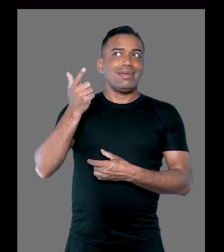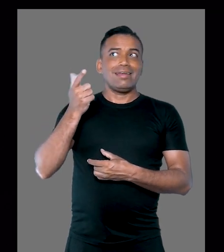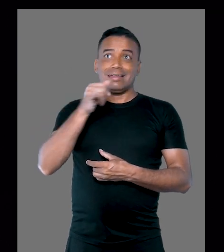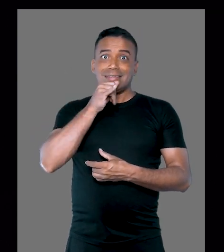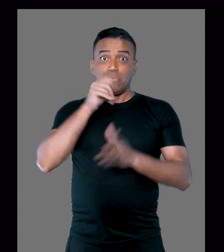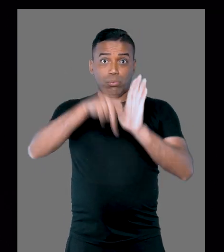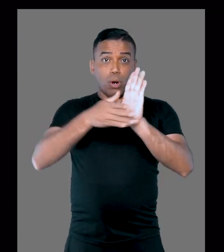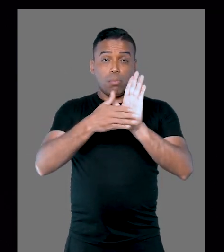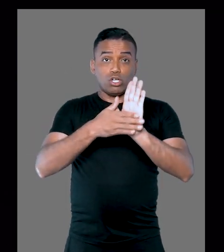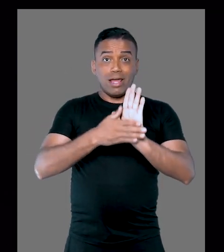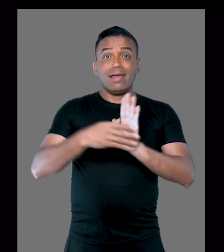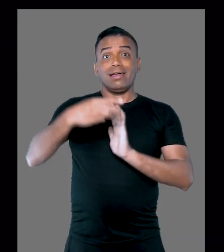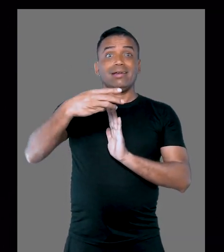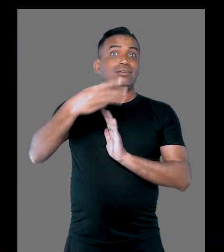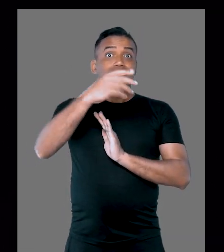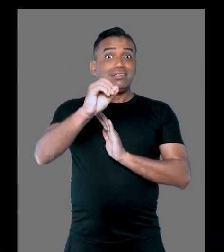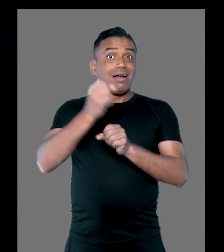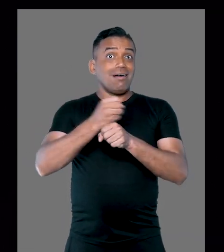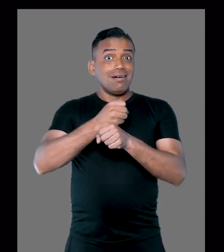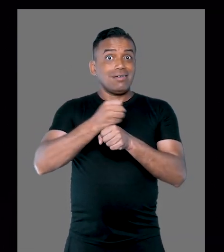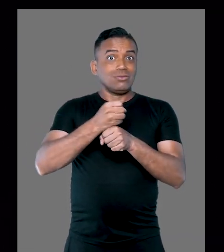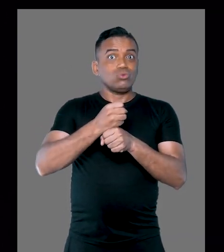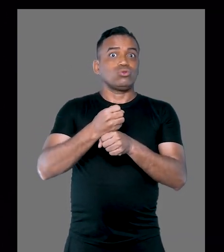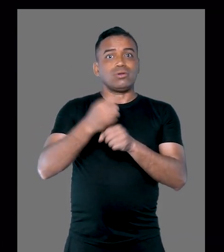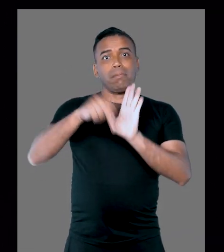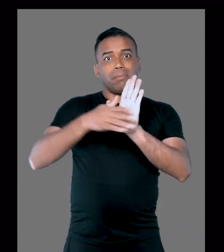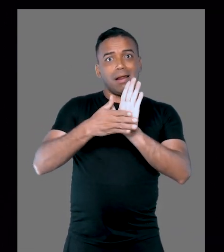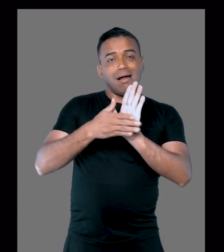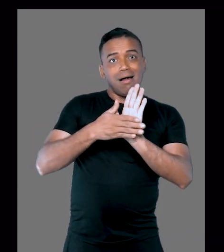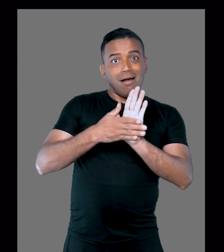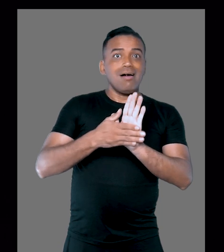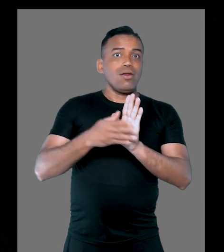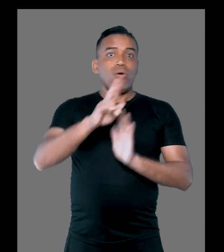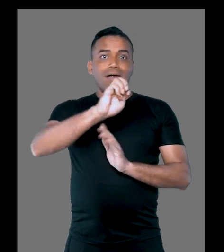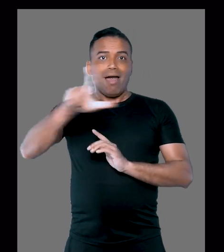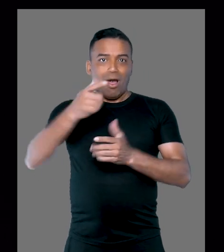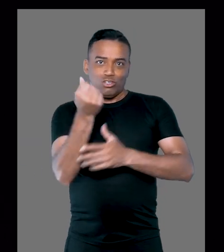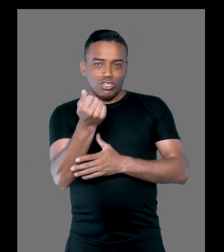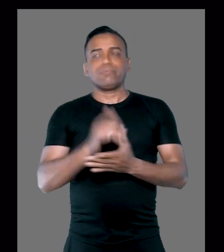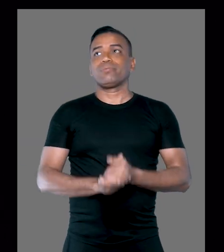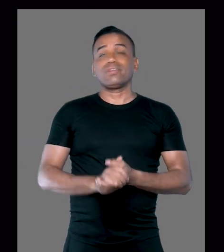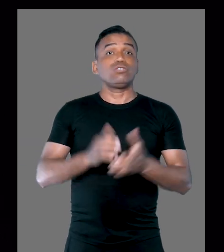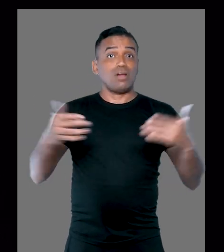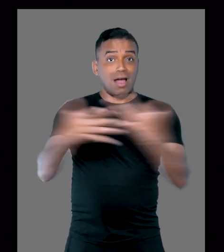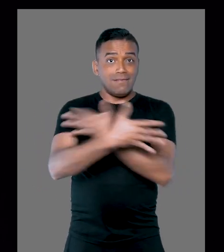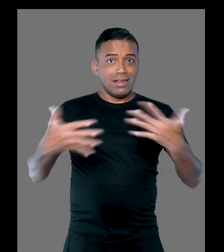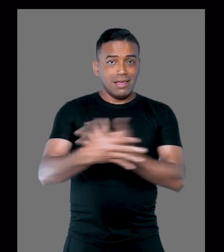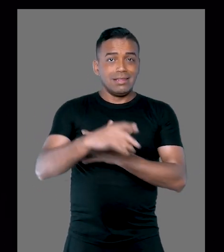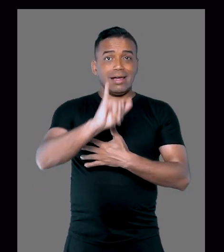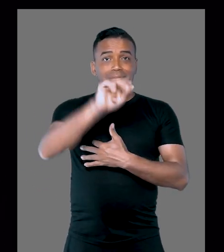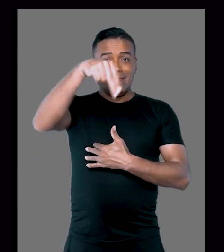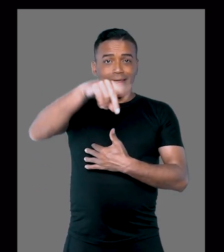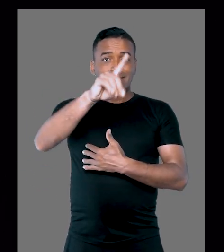foi do Itamar Franco. O Itamar Franco é Juiz Forano. E lá tinha uma avenida que era a Avenida Independência, que os